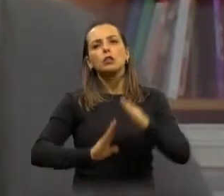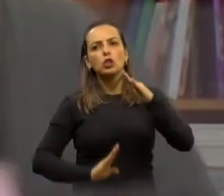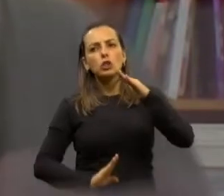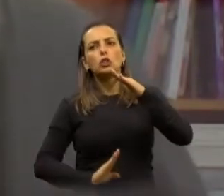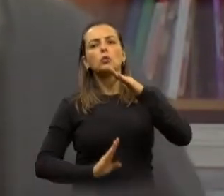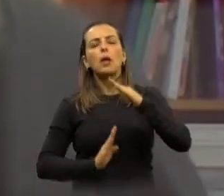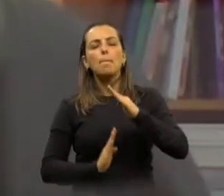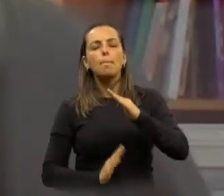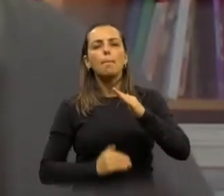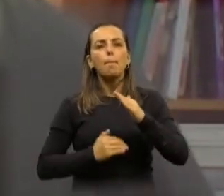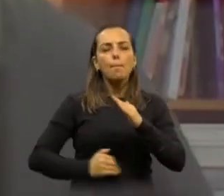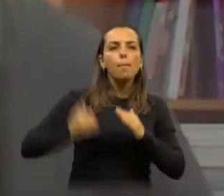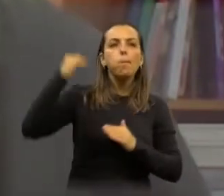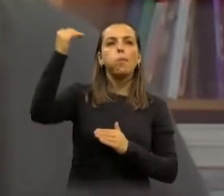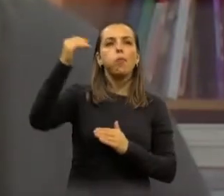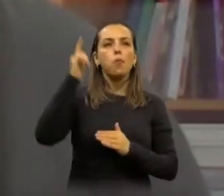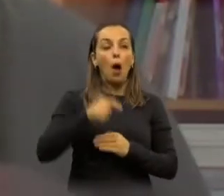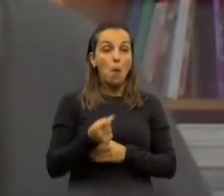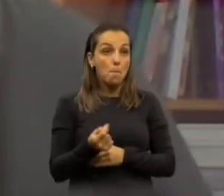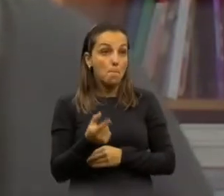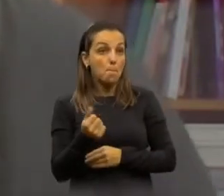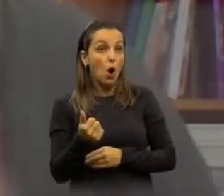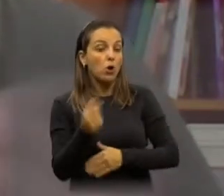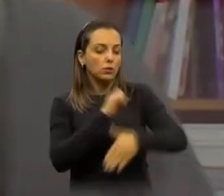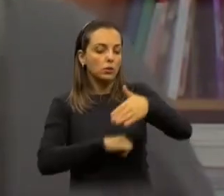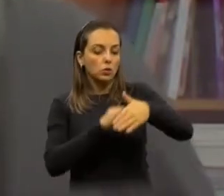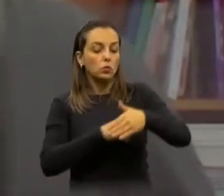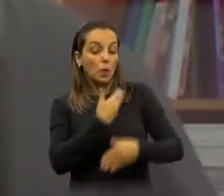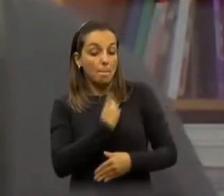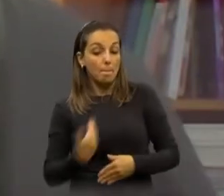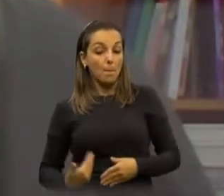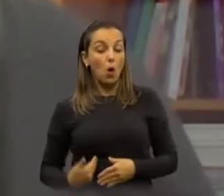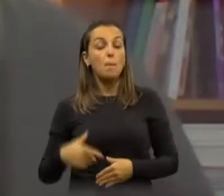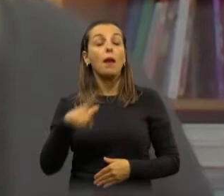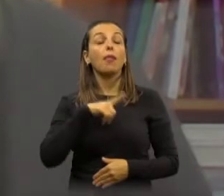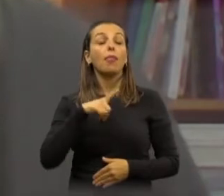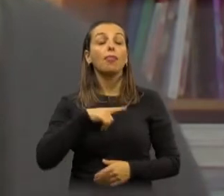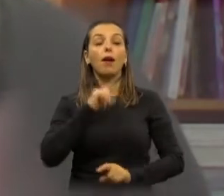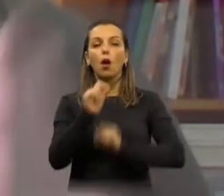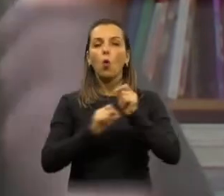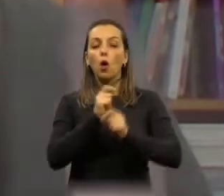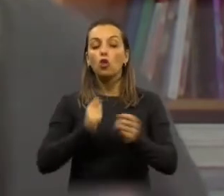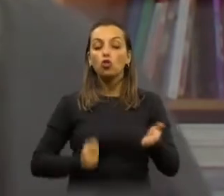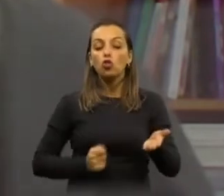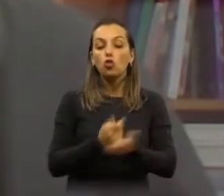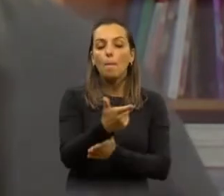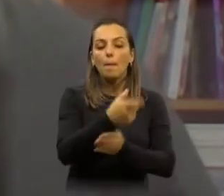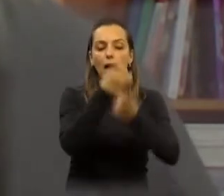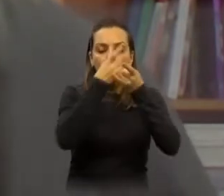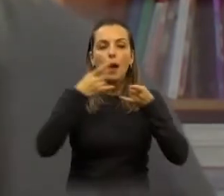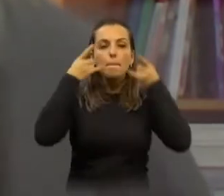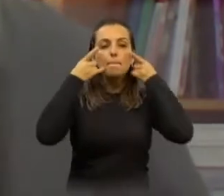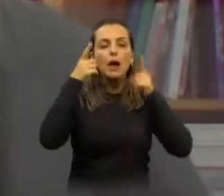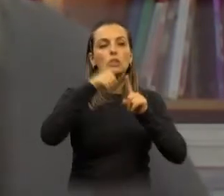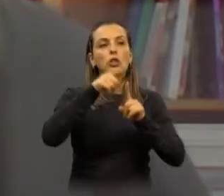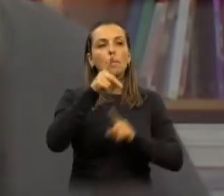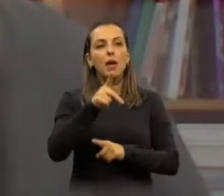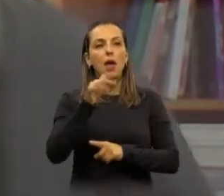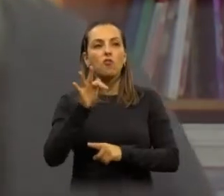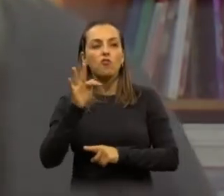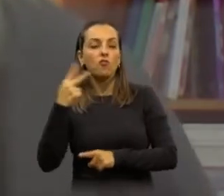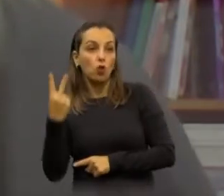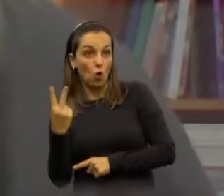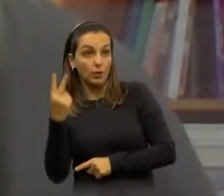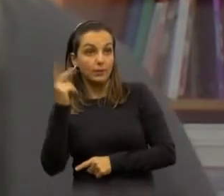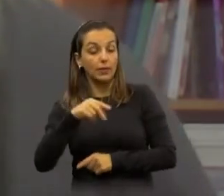seja um dos pouquíssimos órgãos públicos do interior de São Paulo que fizeram a aquisição das máscaras PFF2. Isso quer